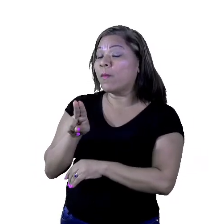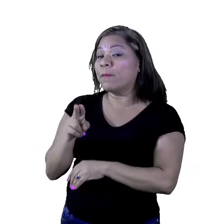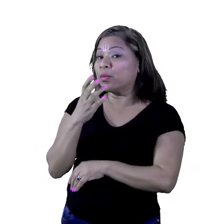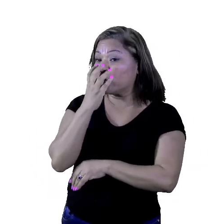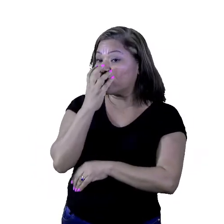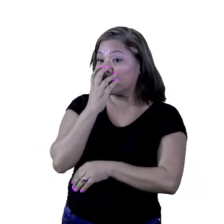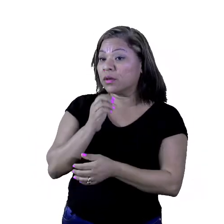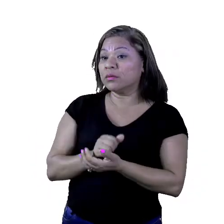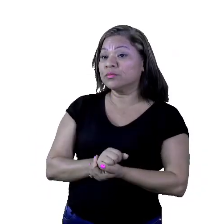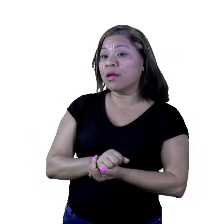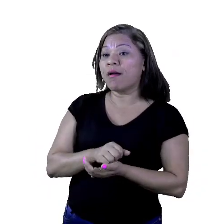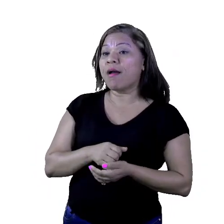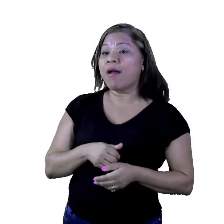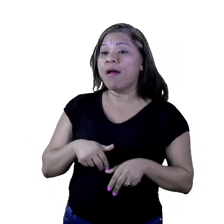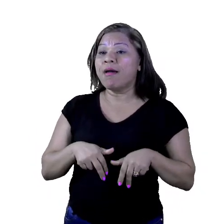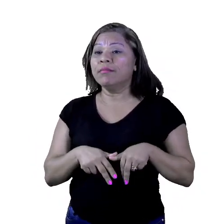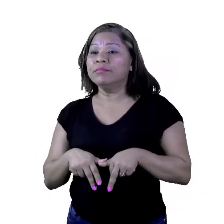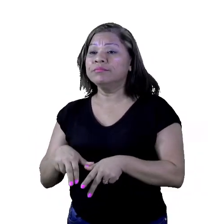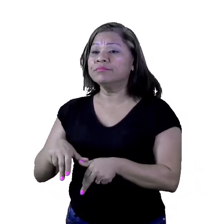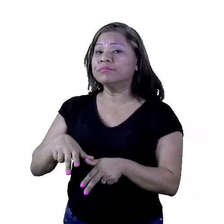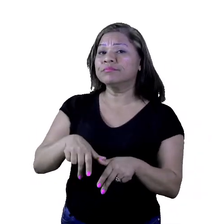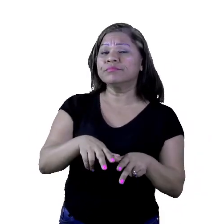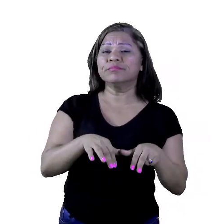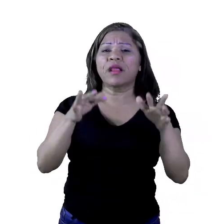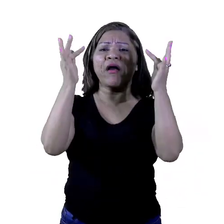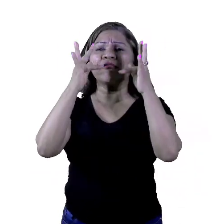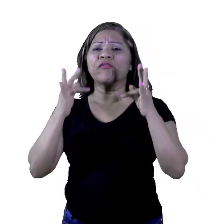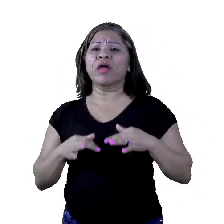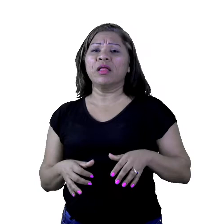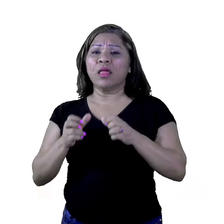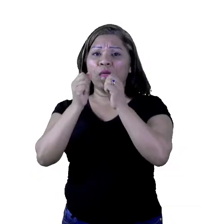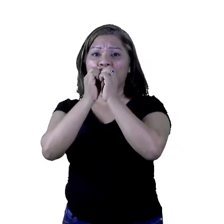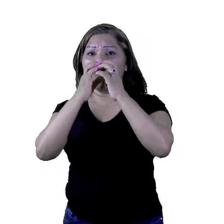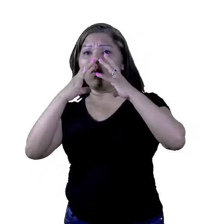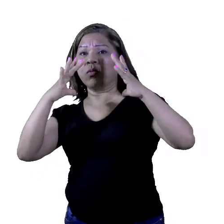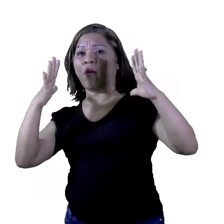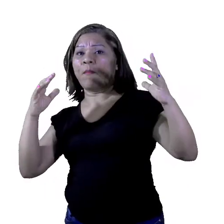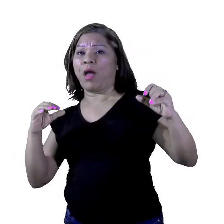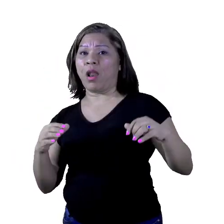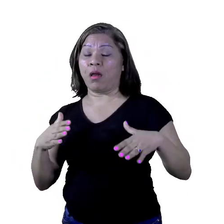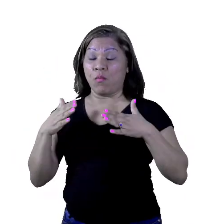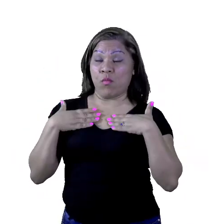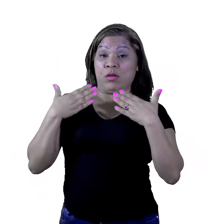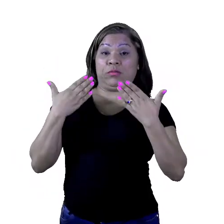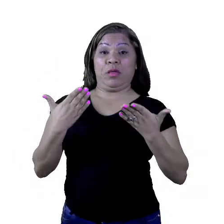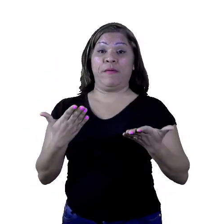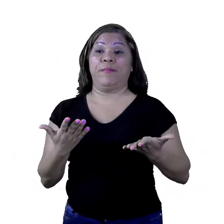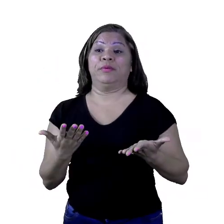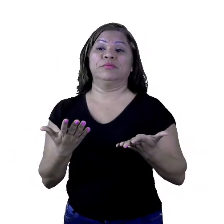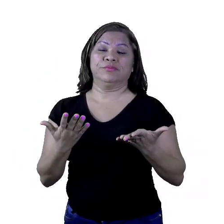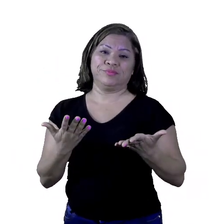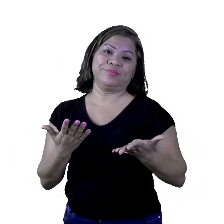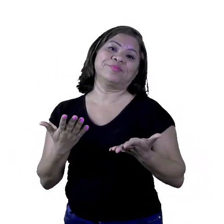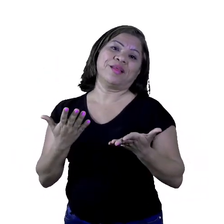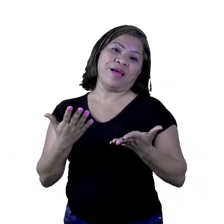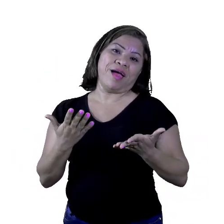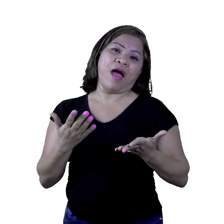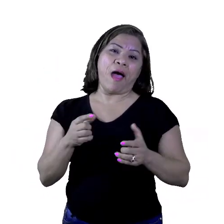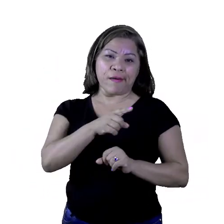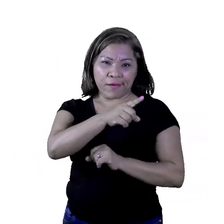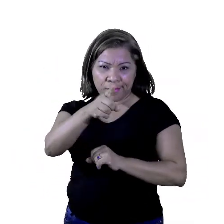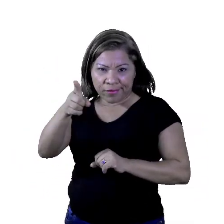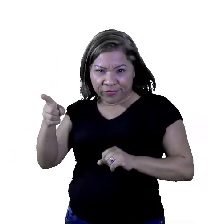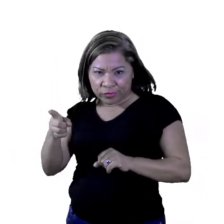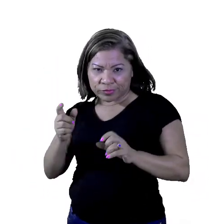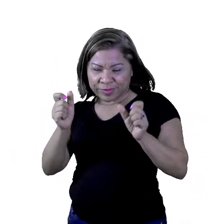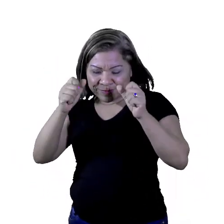Eles caminhavam felizes com seus balões, quando de repente, é aí onde entra a capacidade de criação, de você vai